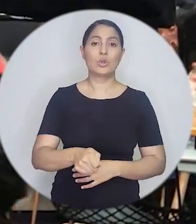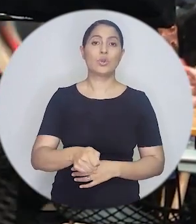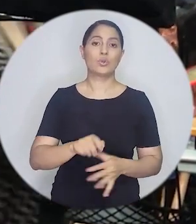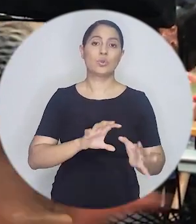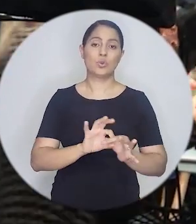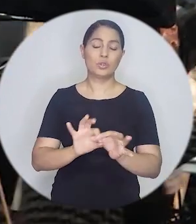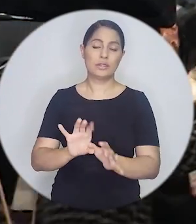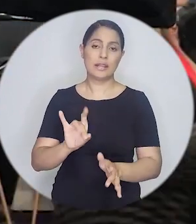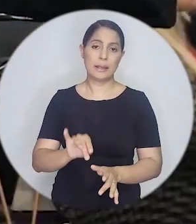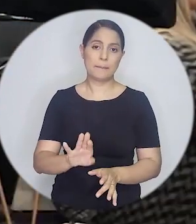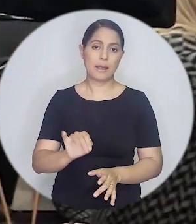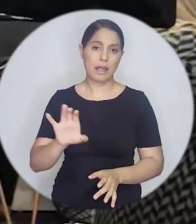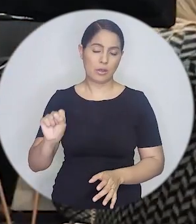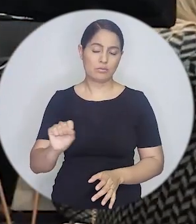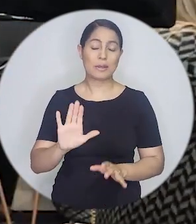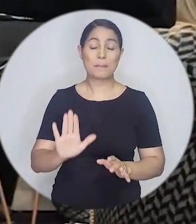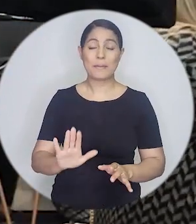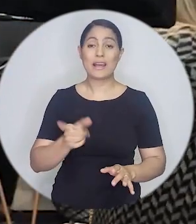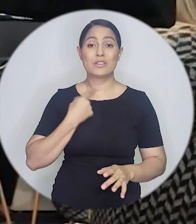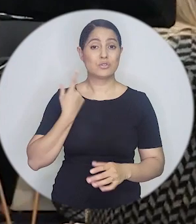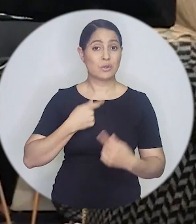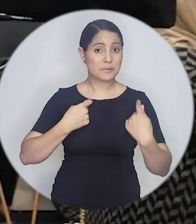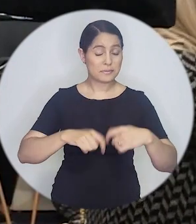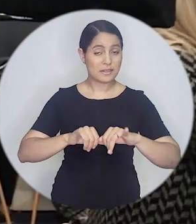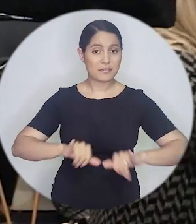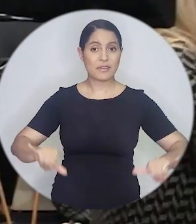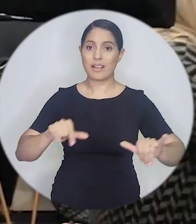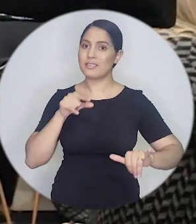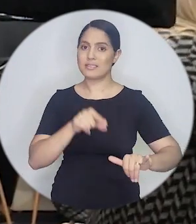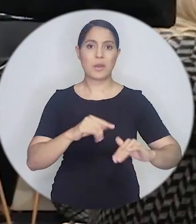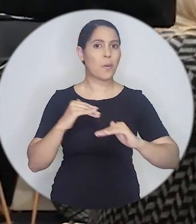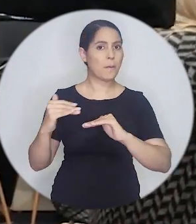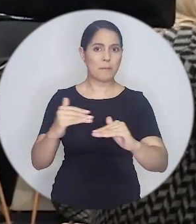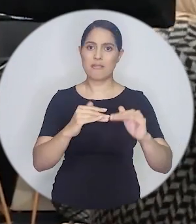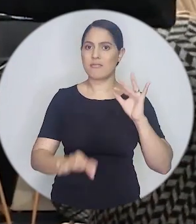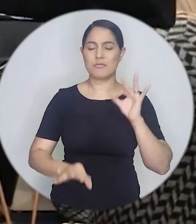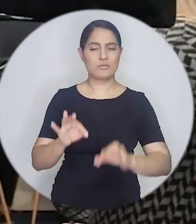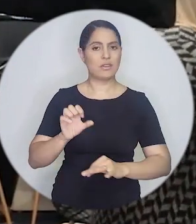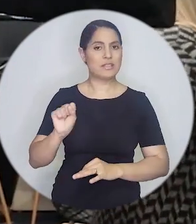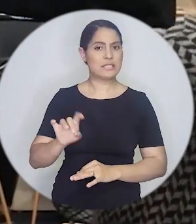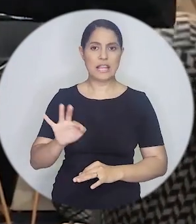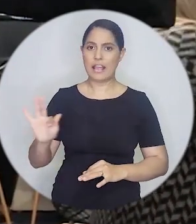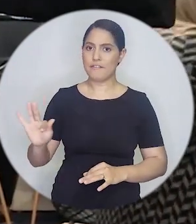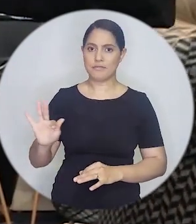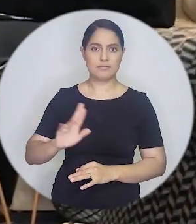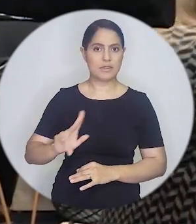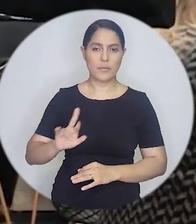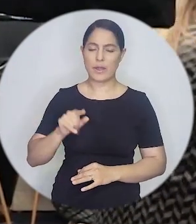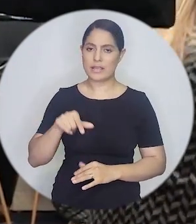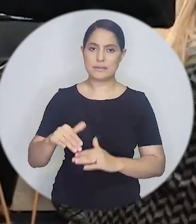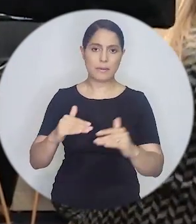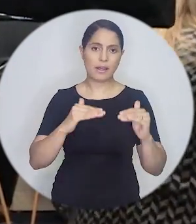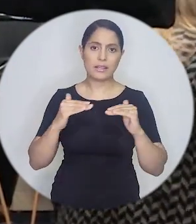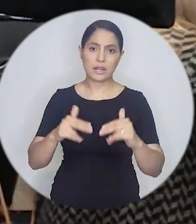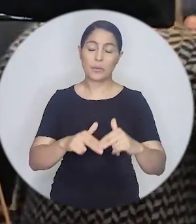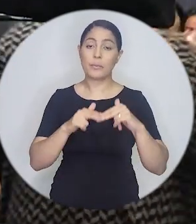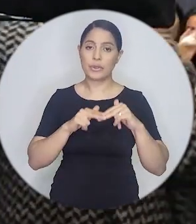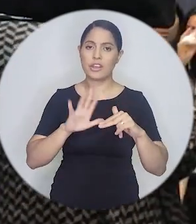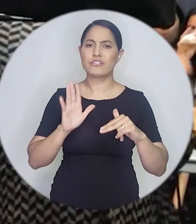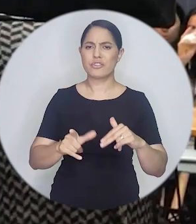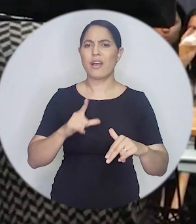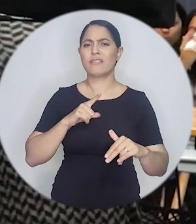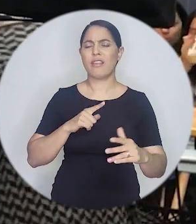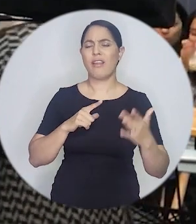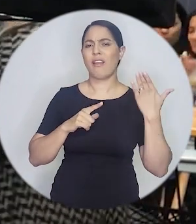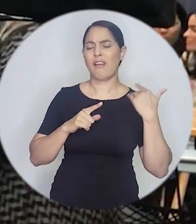partir do julgamento dos embargos. É importante a gente destacar que esse não é o padrão de julgamento do STF